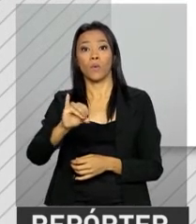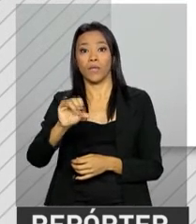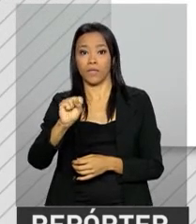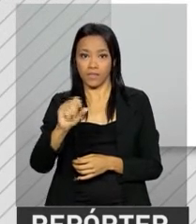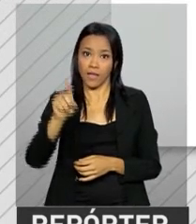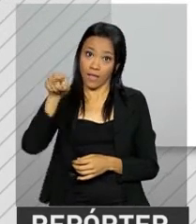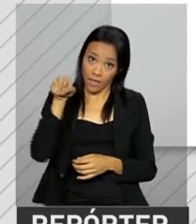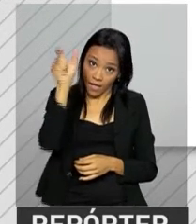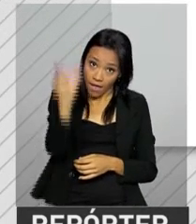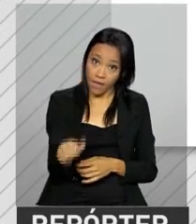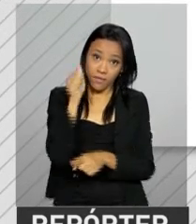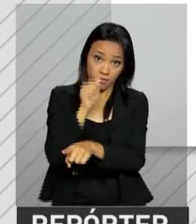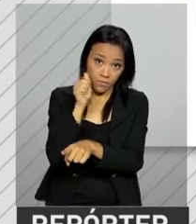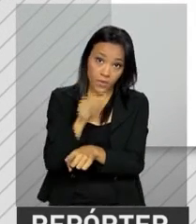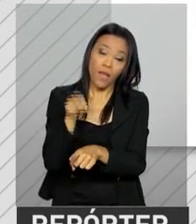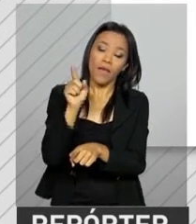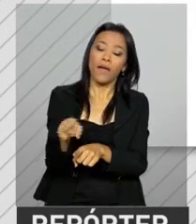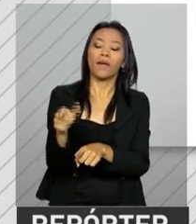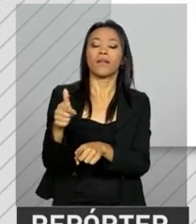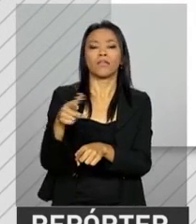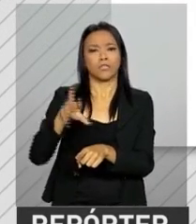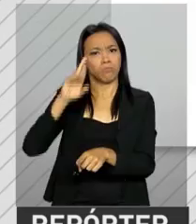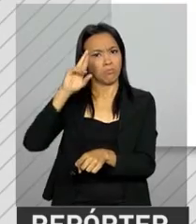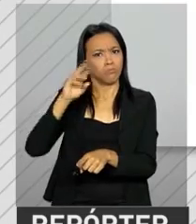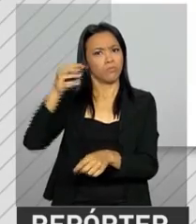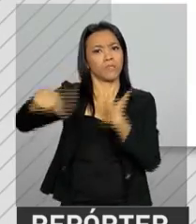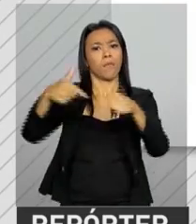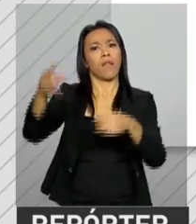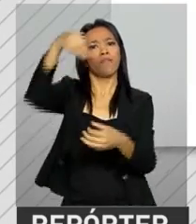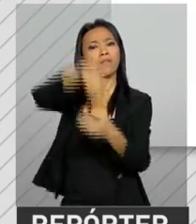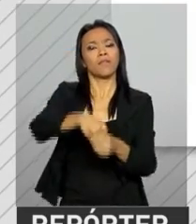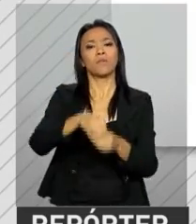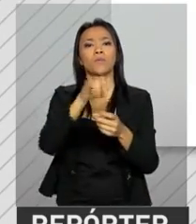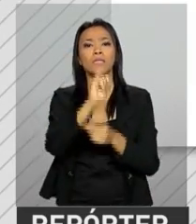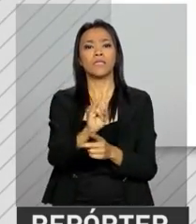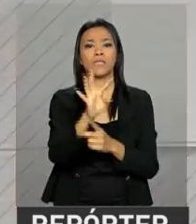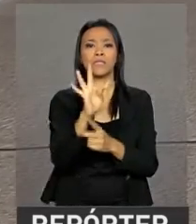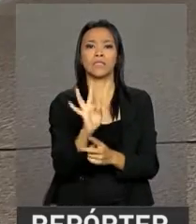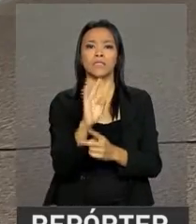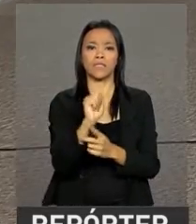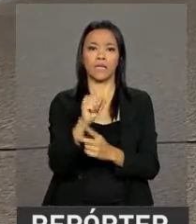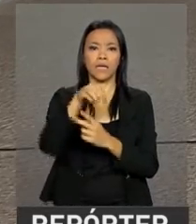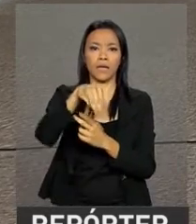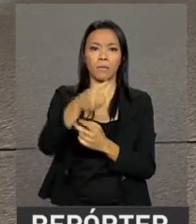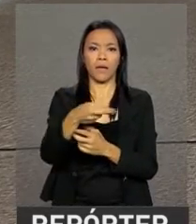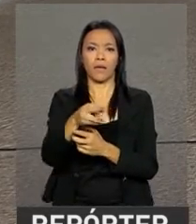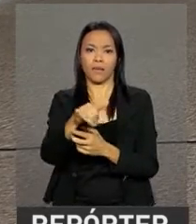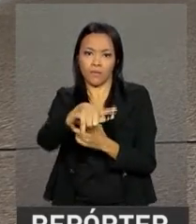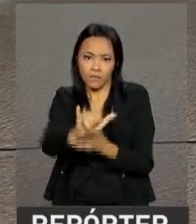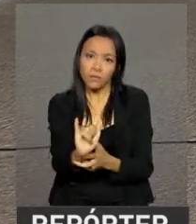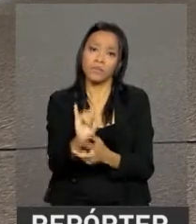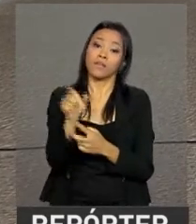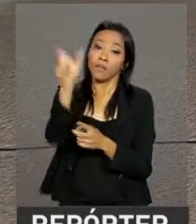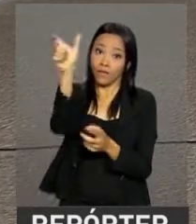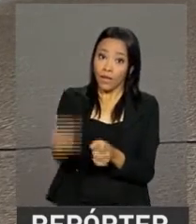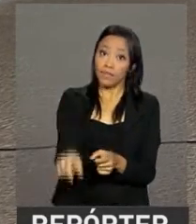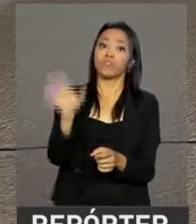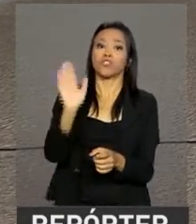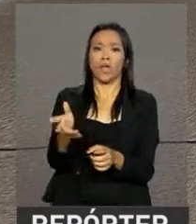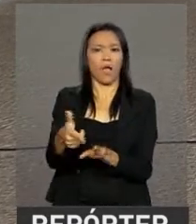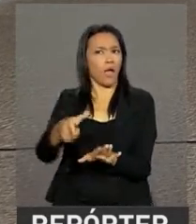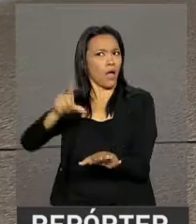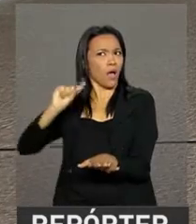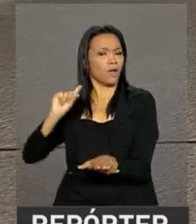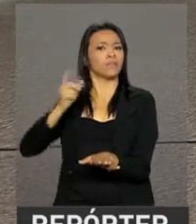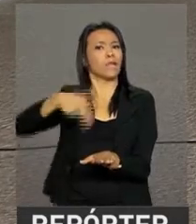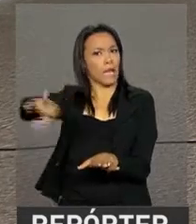que até então chefiava aqui no Itamaraty a subsecretaria de Ásia e Pacífico e que também já foi a representante do